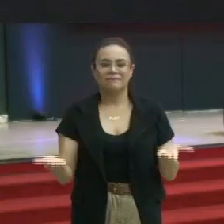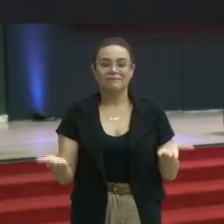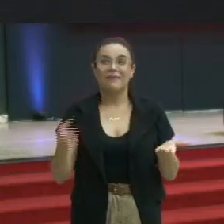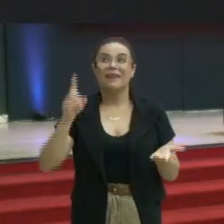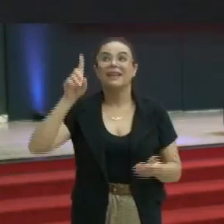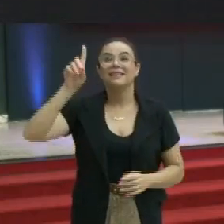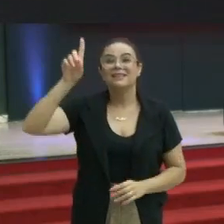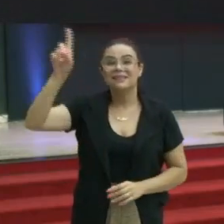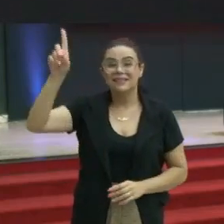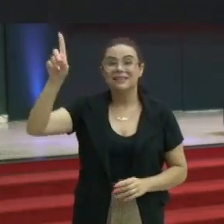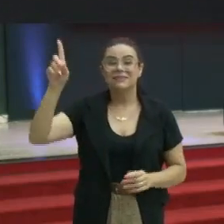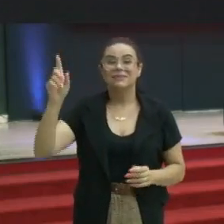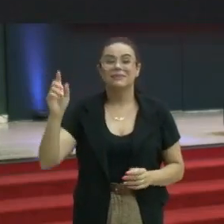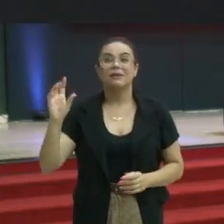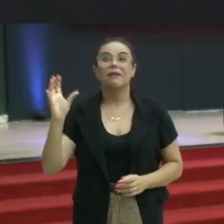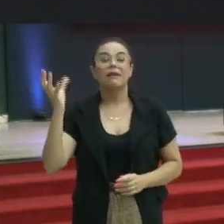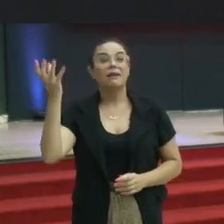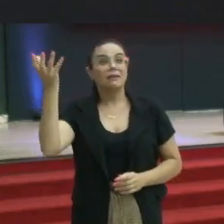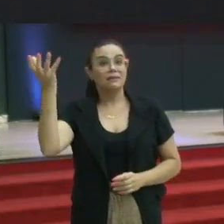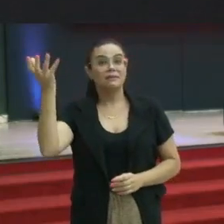Deus decidiu